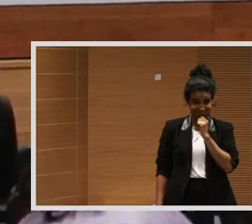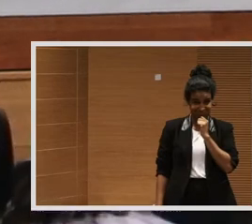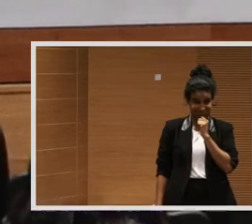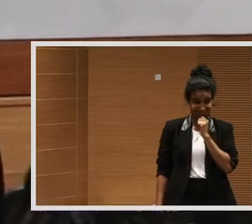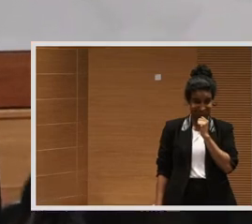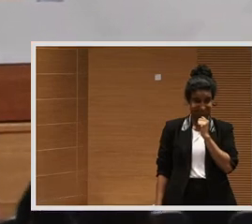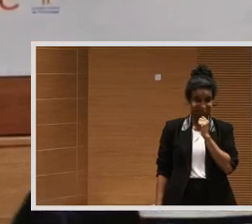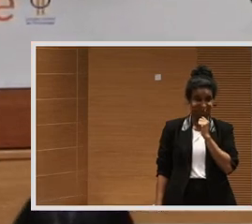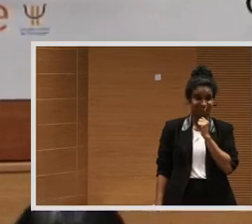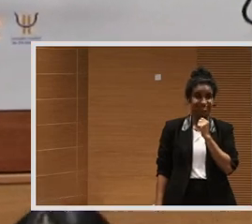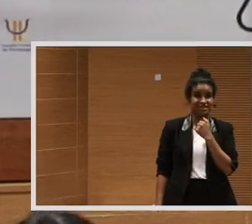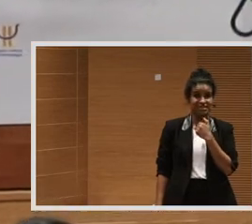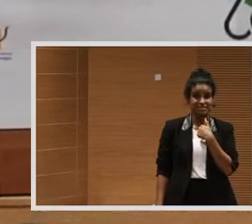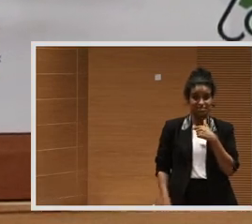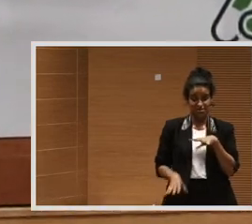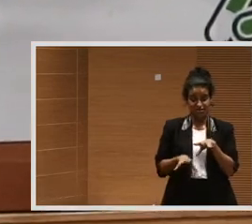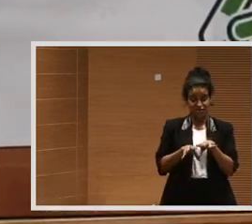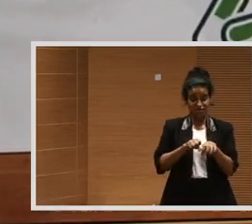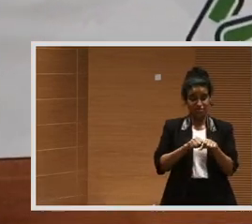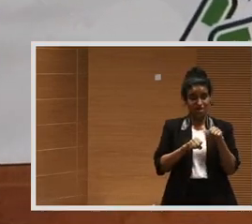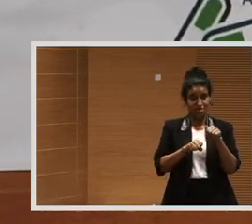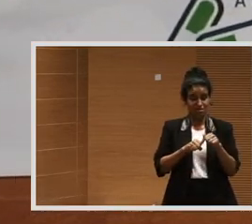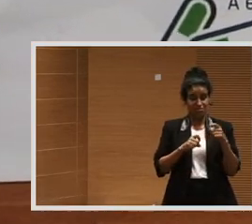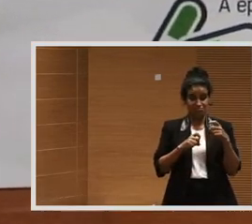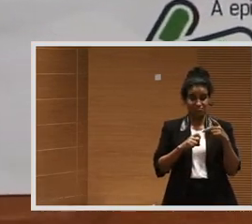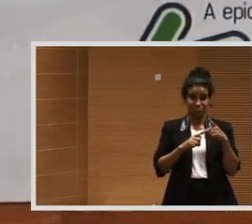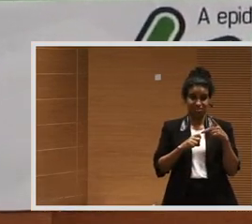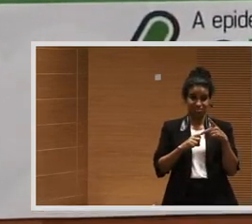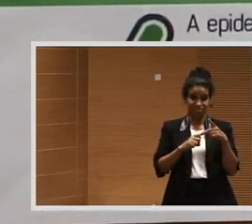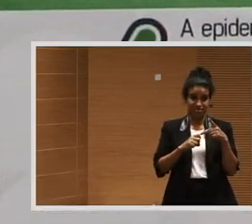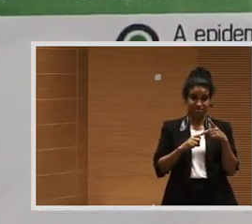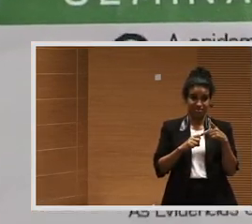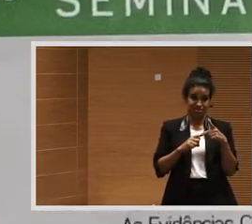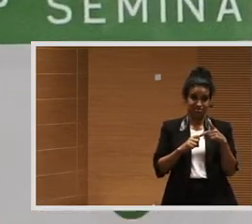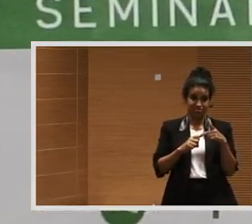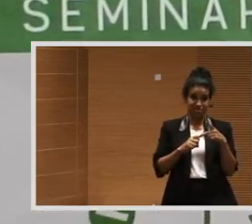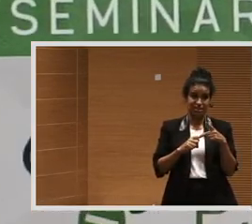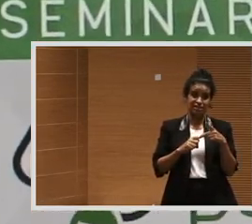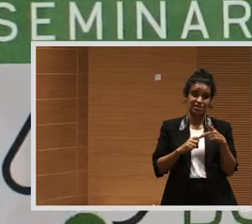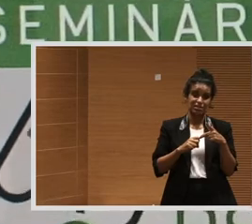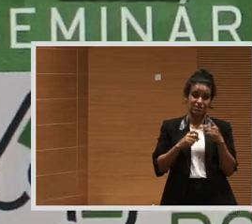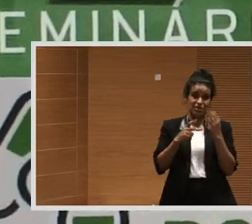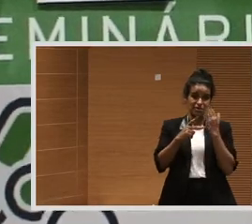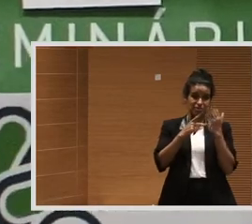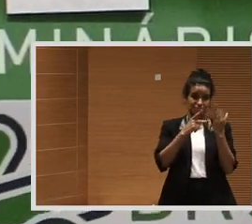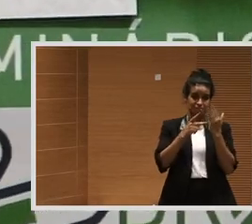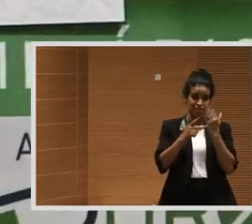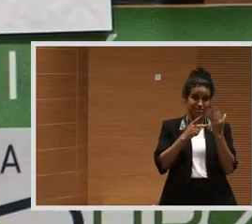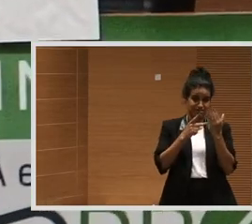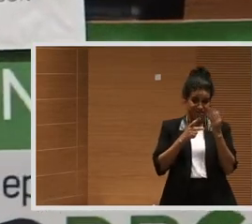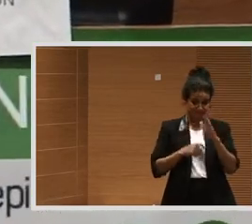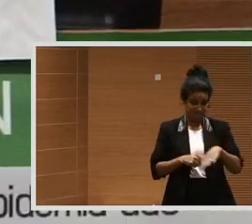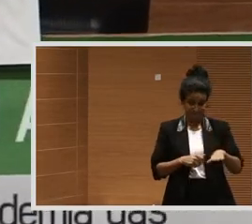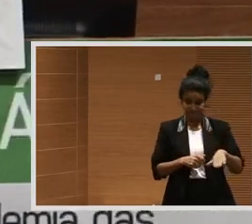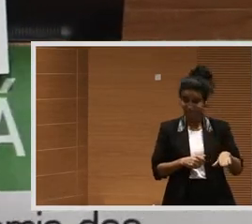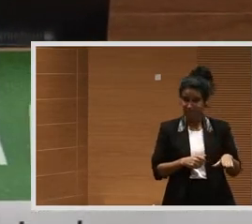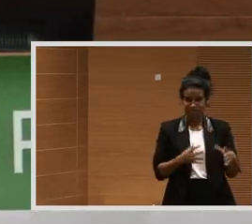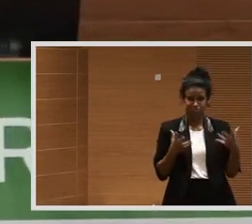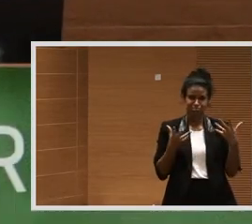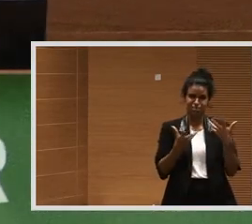minha formação como pediatra, uma psiquiatra infantil fantástica,